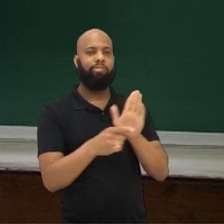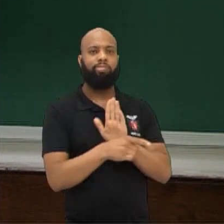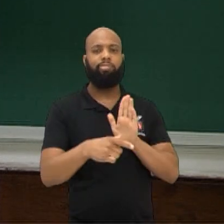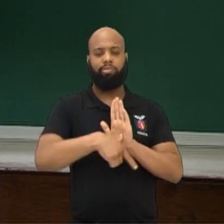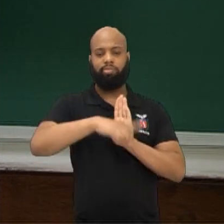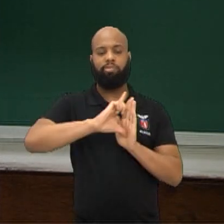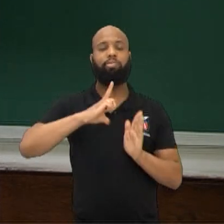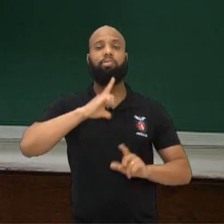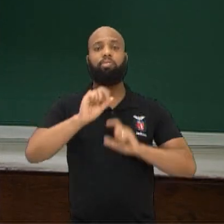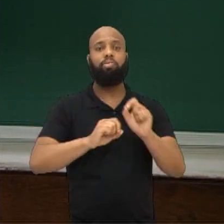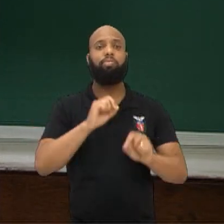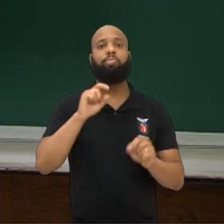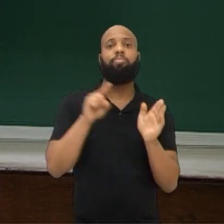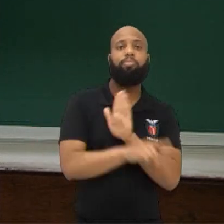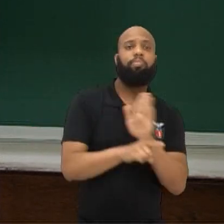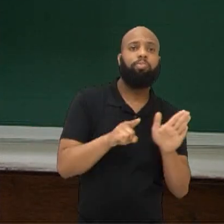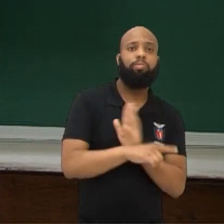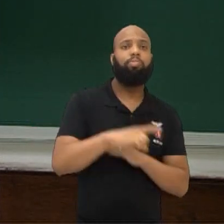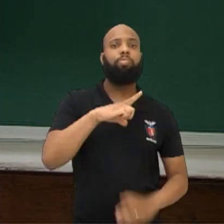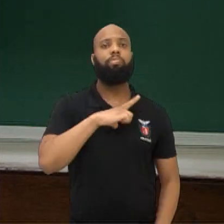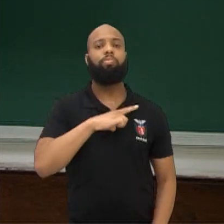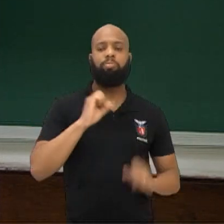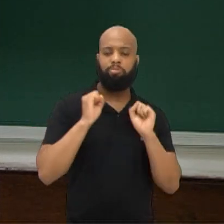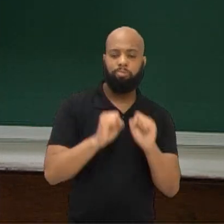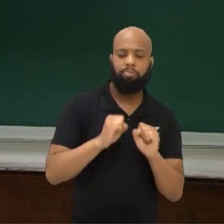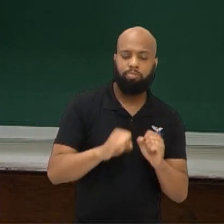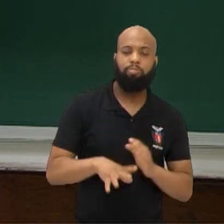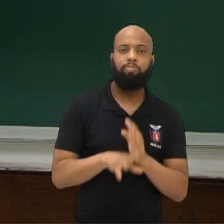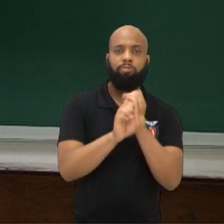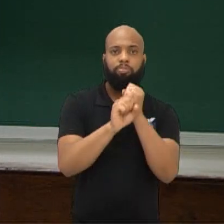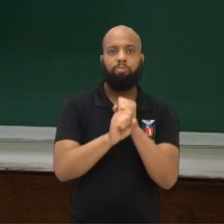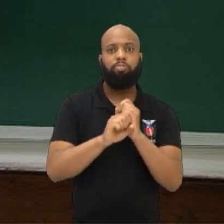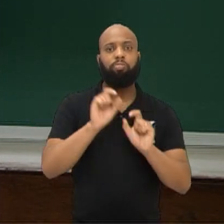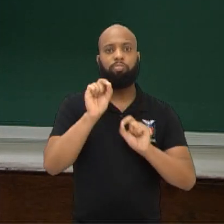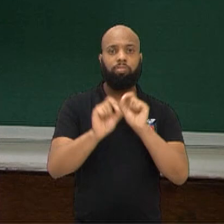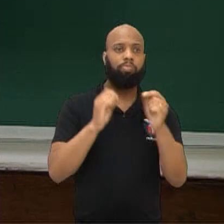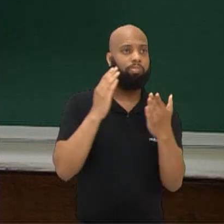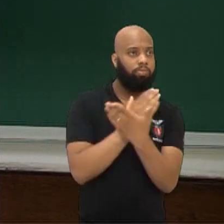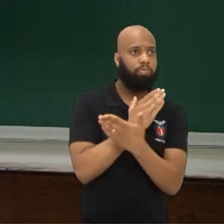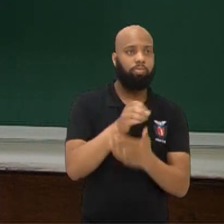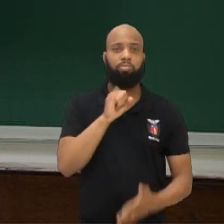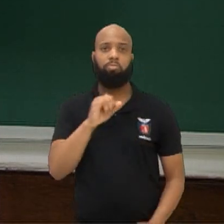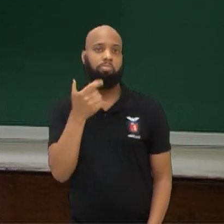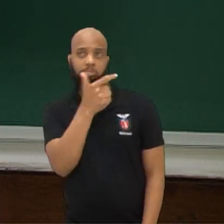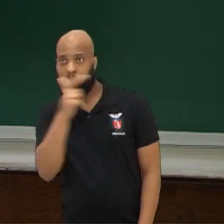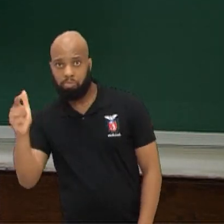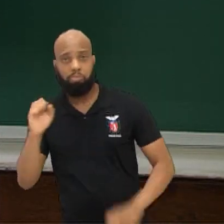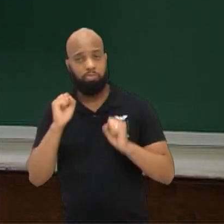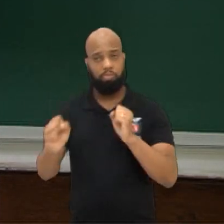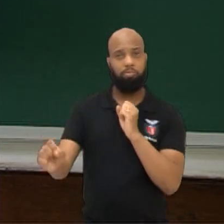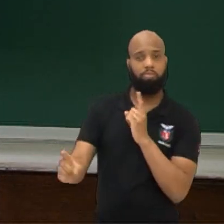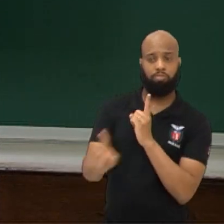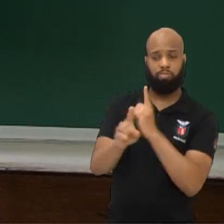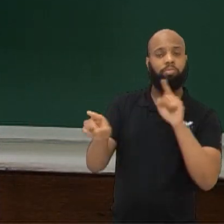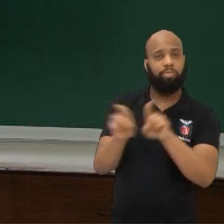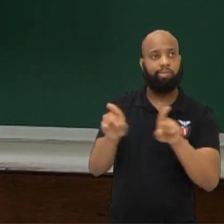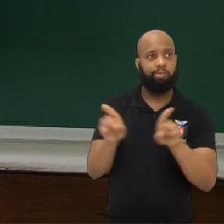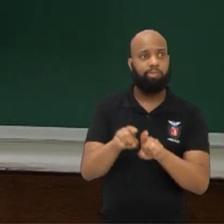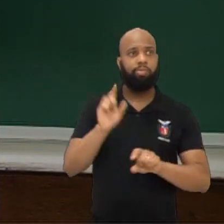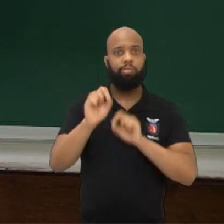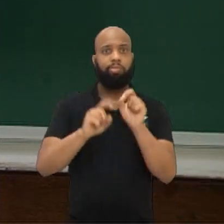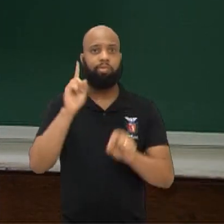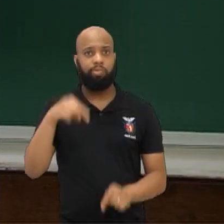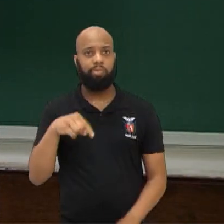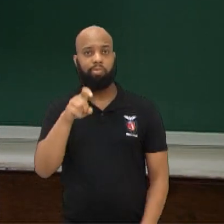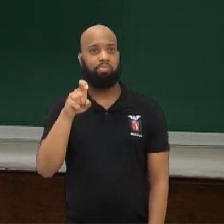anteriores, a gente viu que nós podemos calcular algum termo, né, que não esteja aqui, que ele é chamado